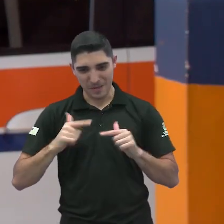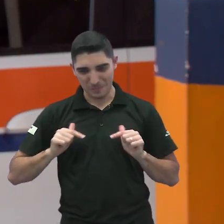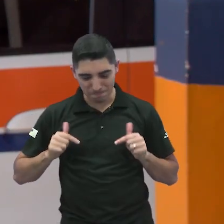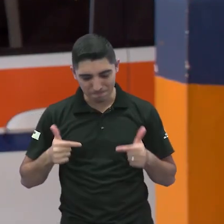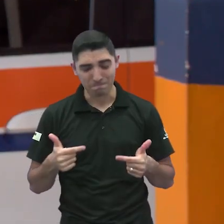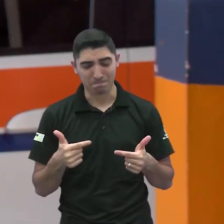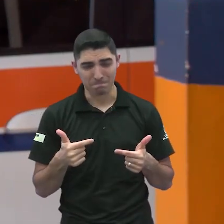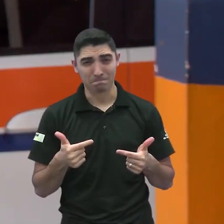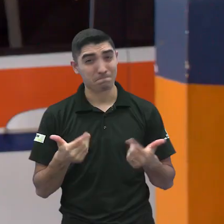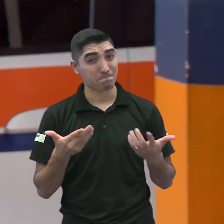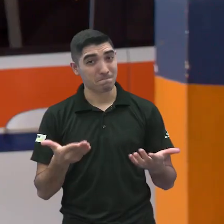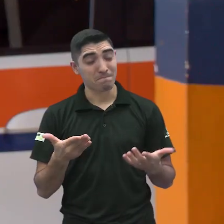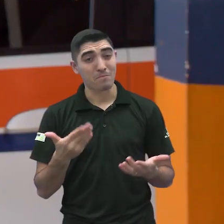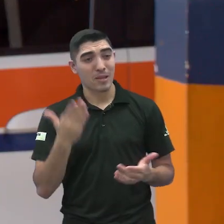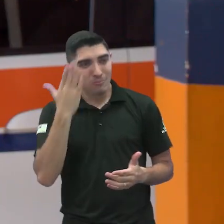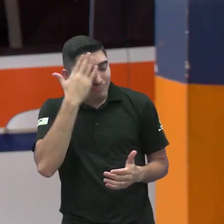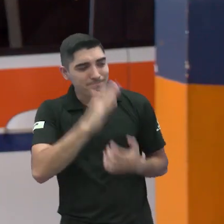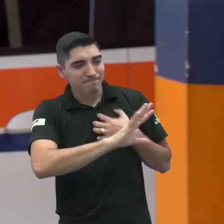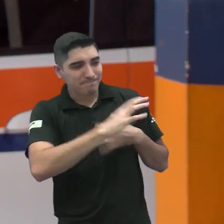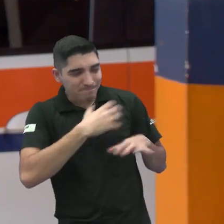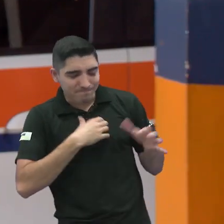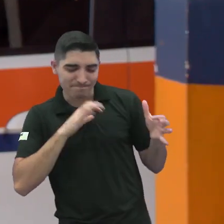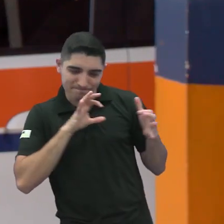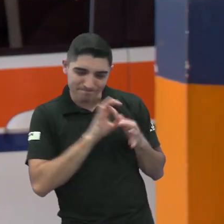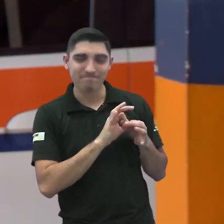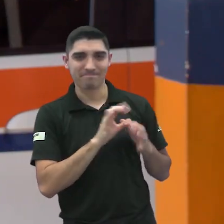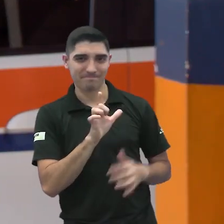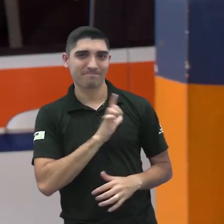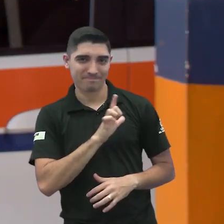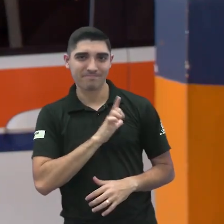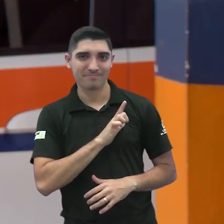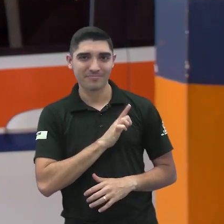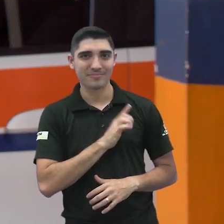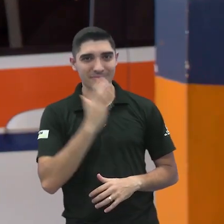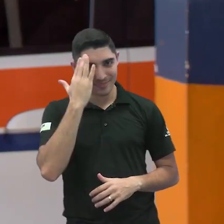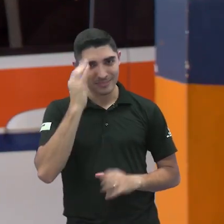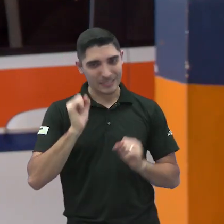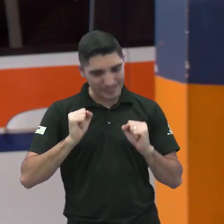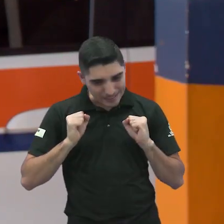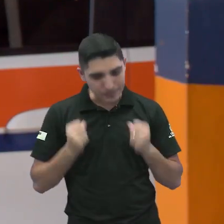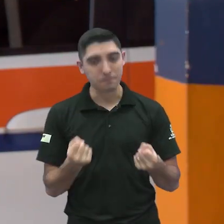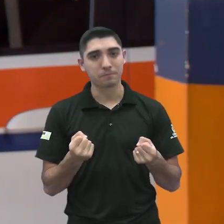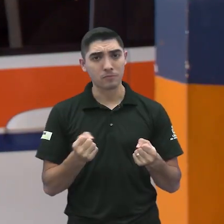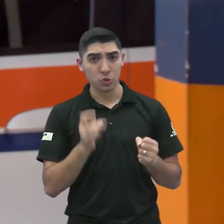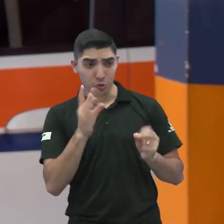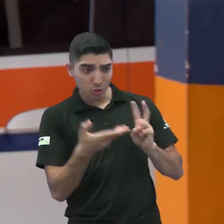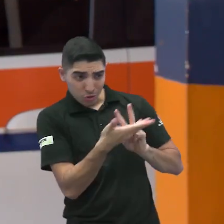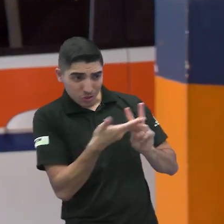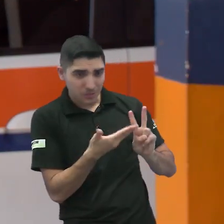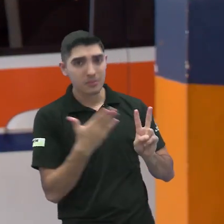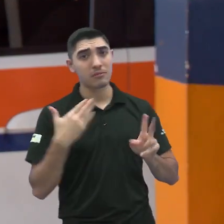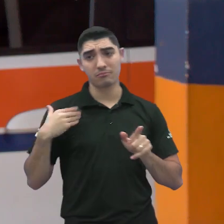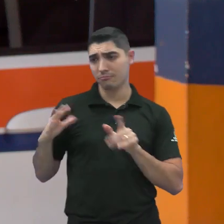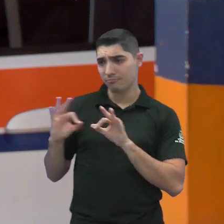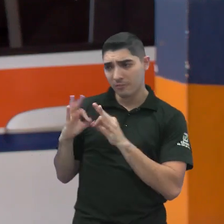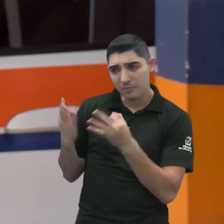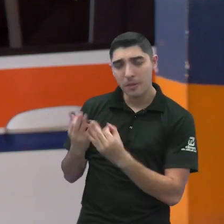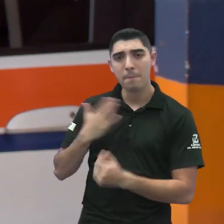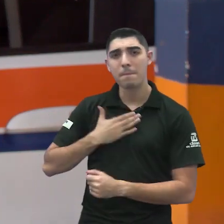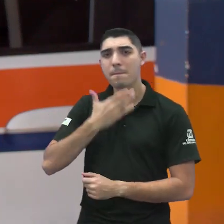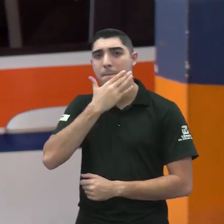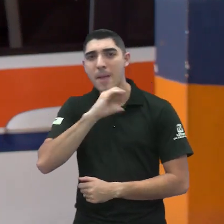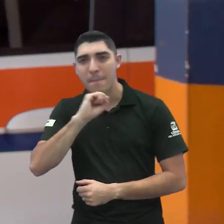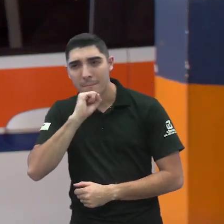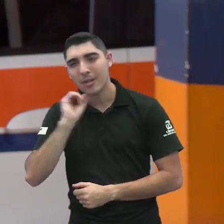pelo trabalho que a gente exerce. Então, assim, tem uma conciliação, sabendo da importância, né, de todo o trabalho, e não só eles, de toda a